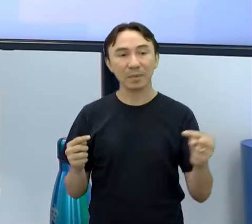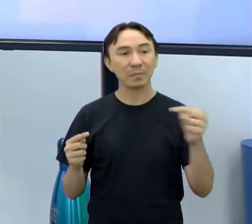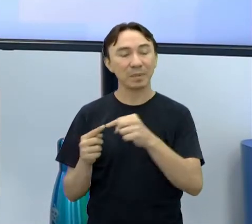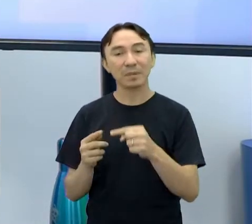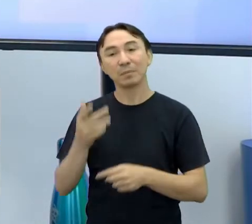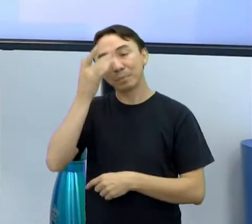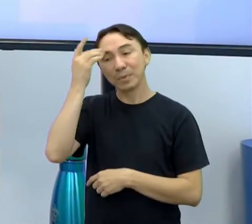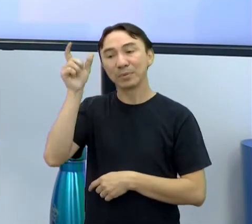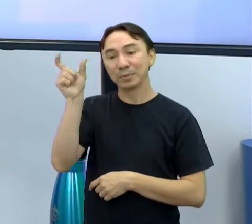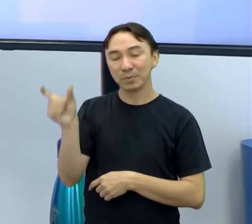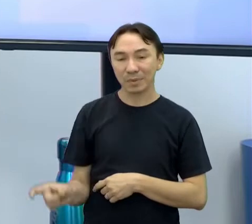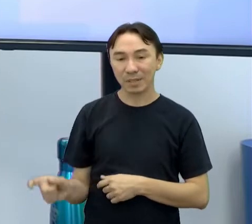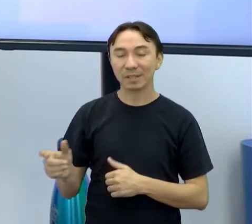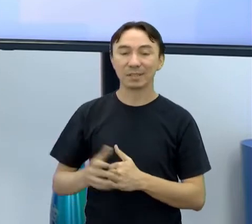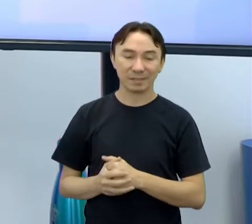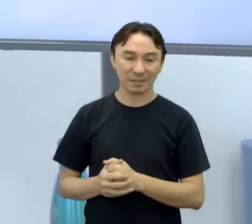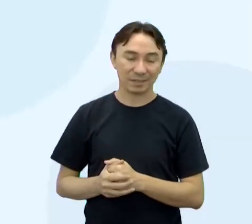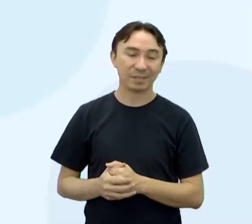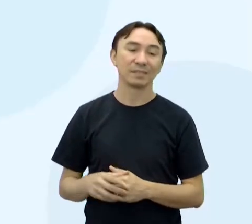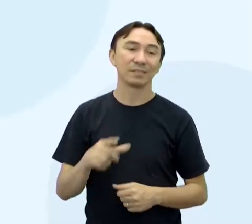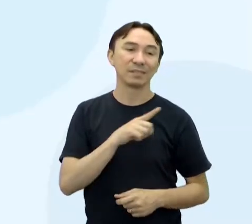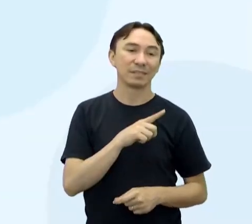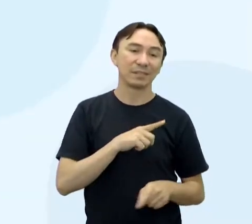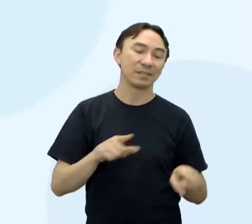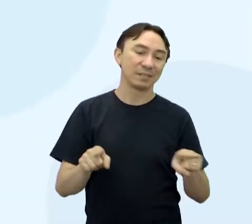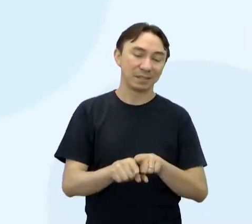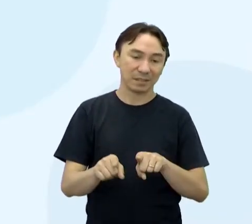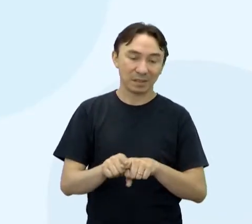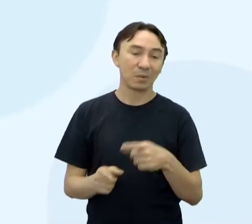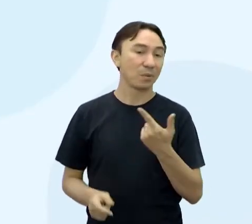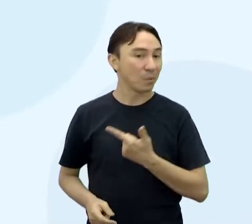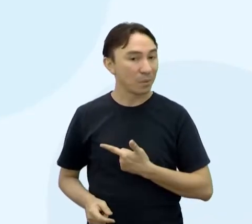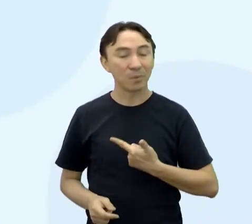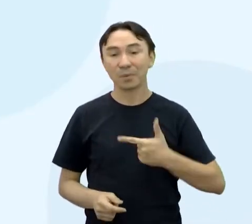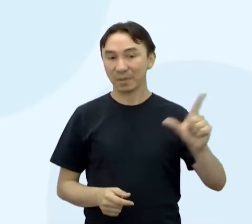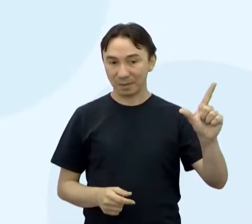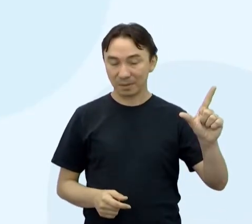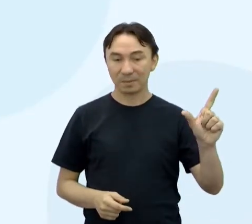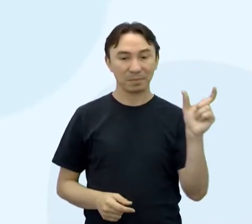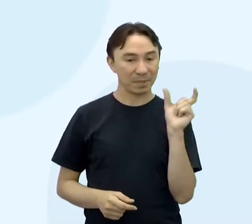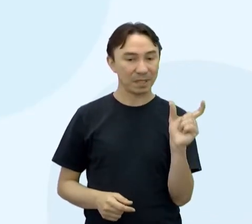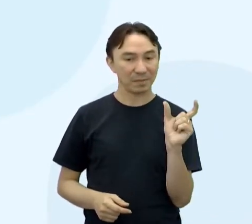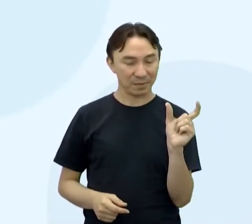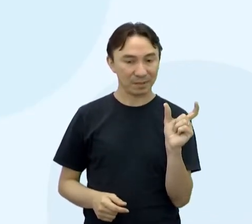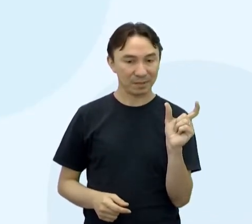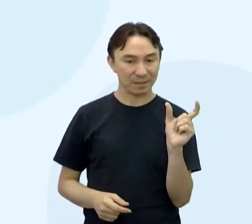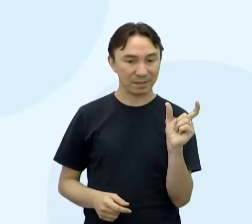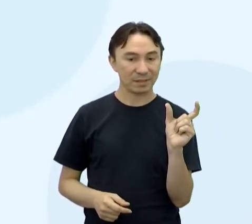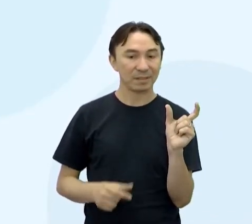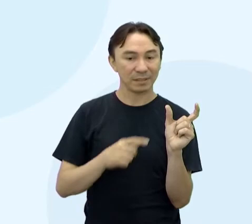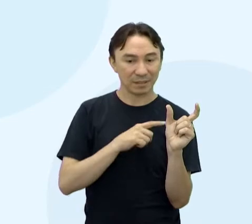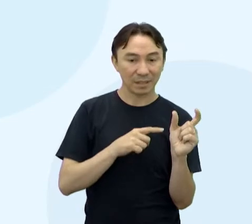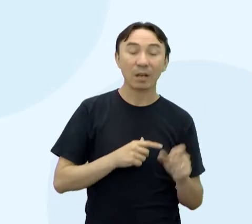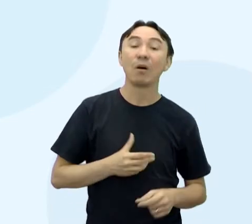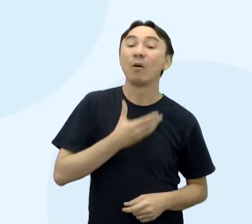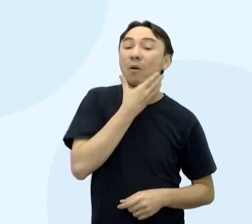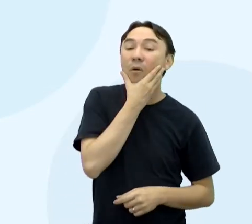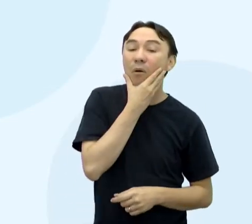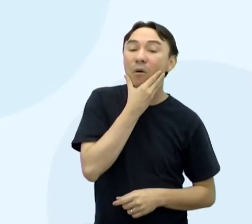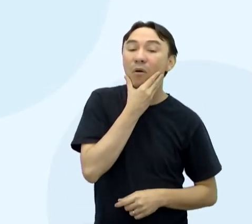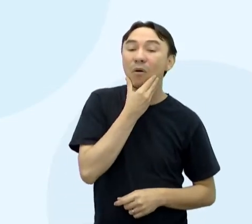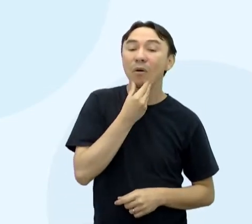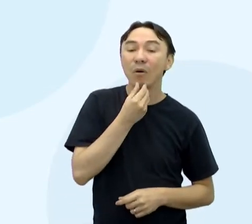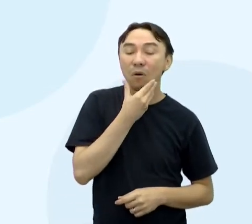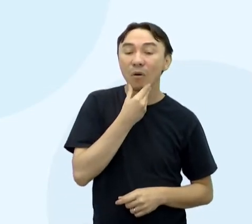temos outra imagem e outra palavrinha, ó. A gente já tem aí um homem, né?